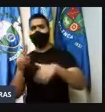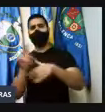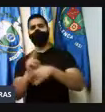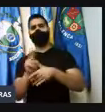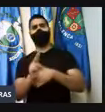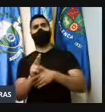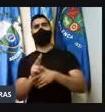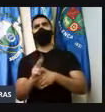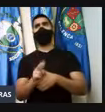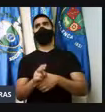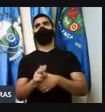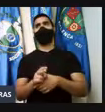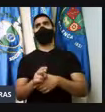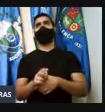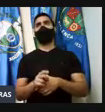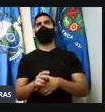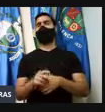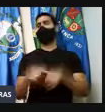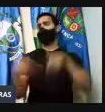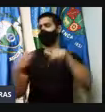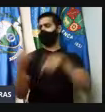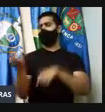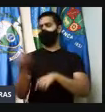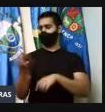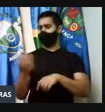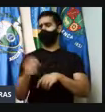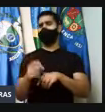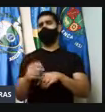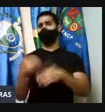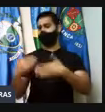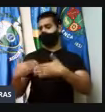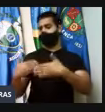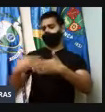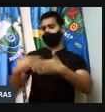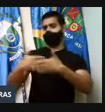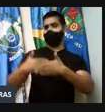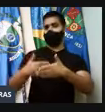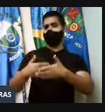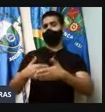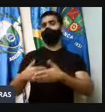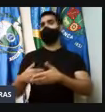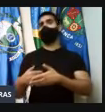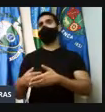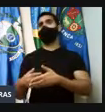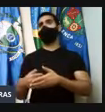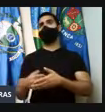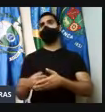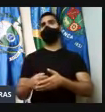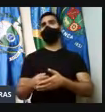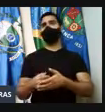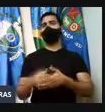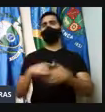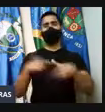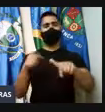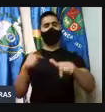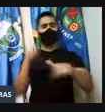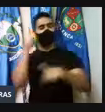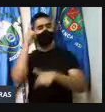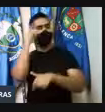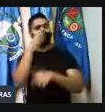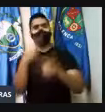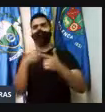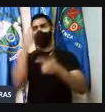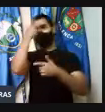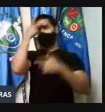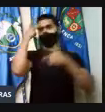um serviço de primeira, onde eles estão na linha de frente, passando um perrengue danado, porque as pessoas